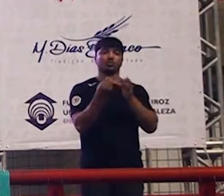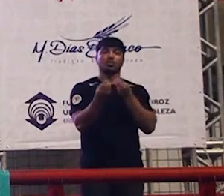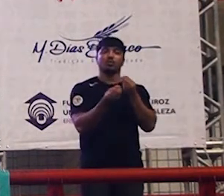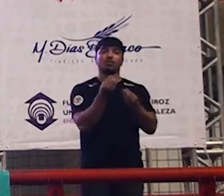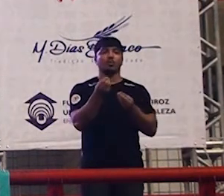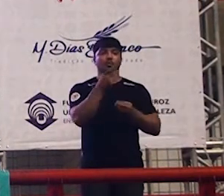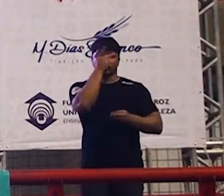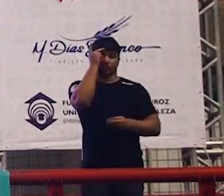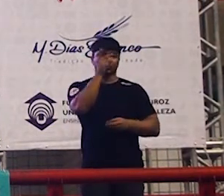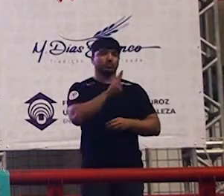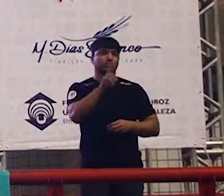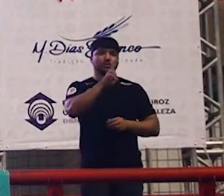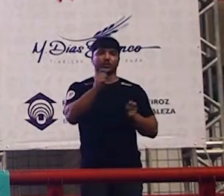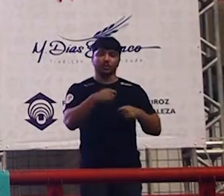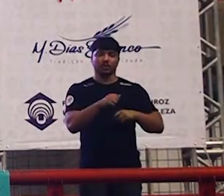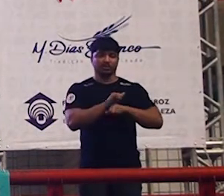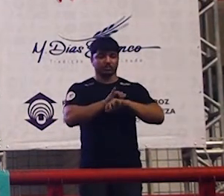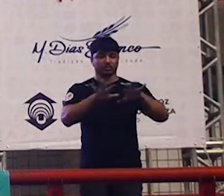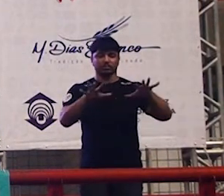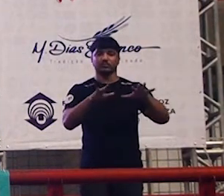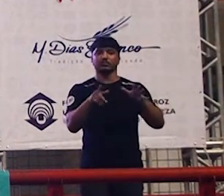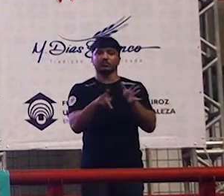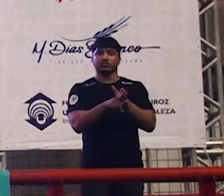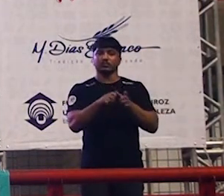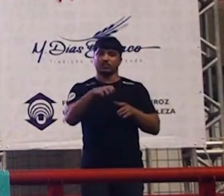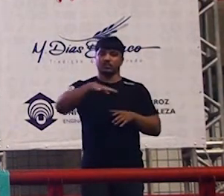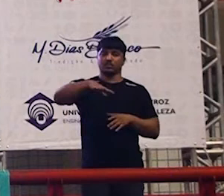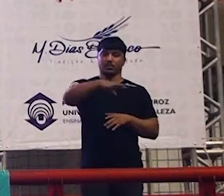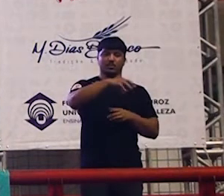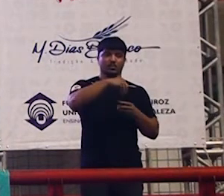como os usuários podem compartilhar informações do espaço